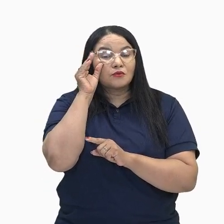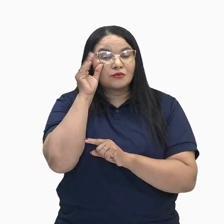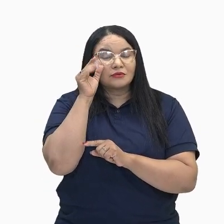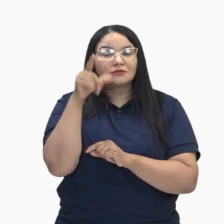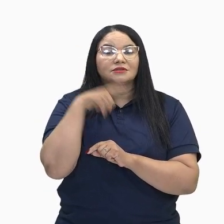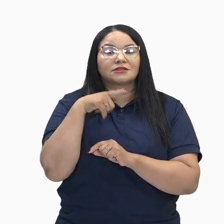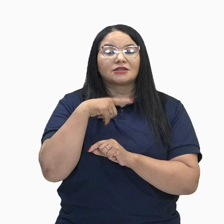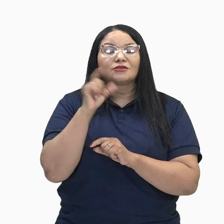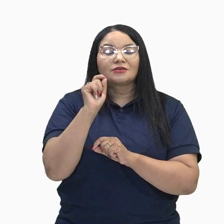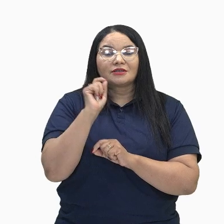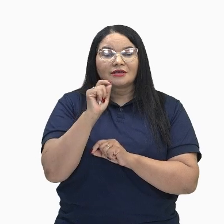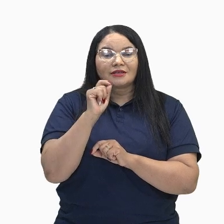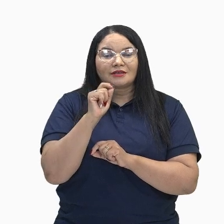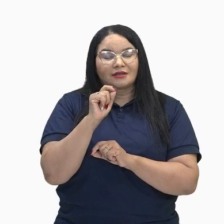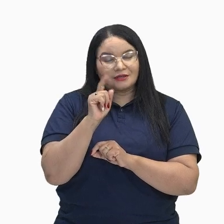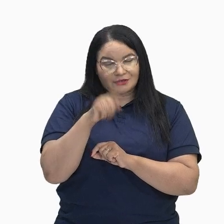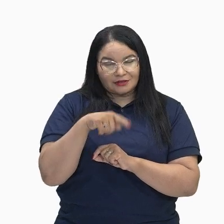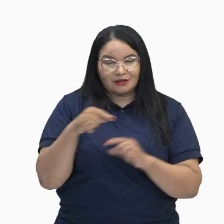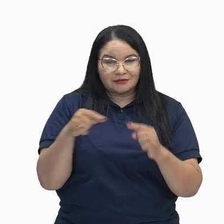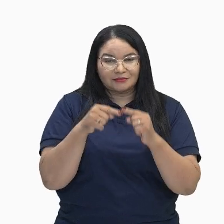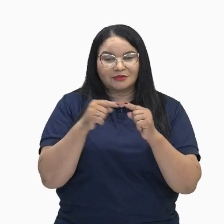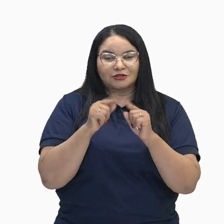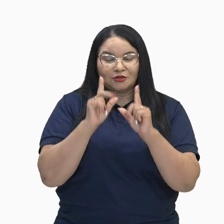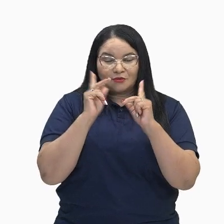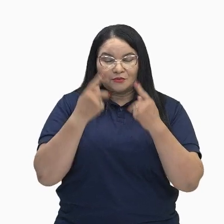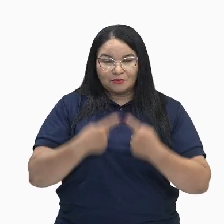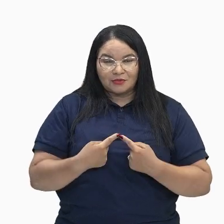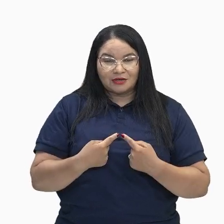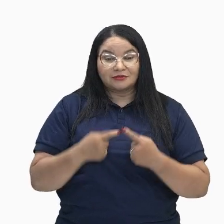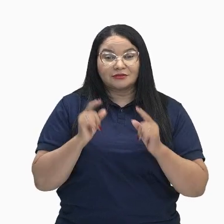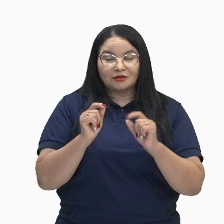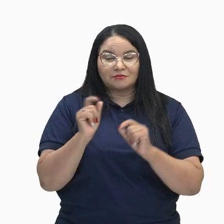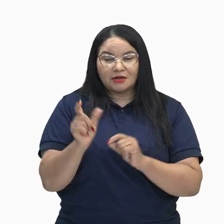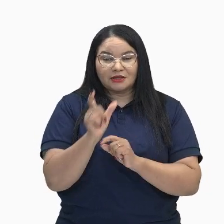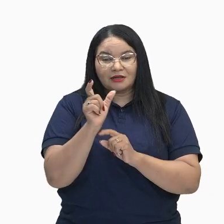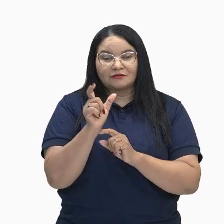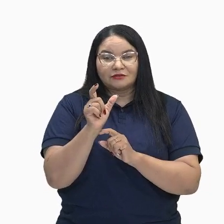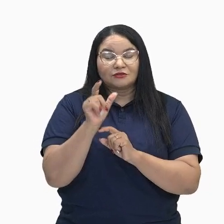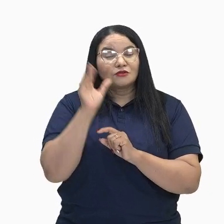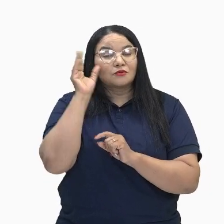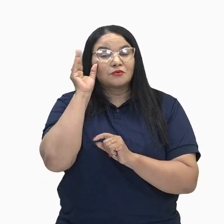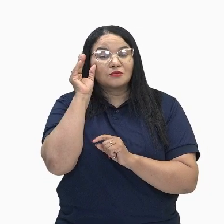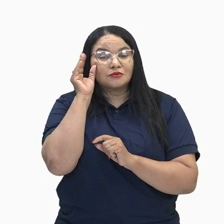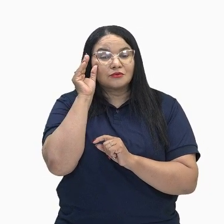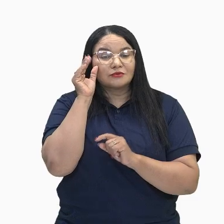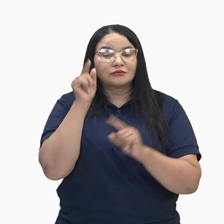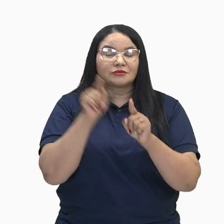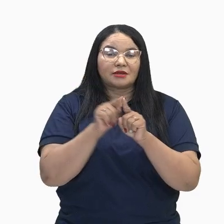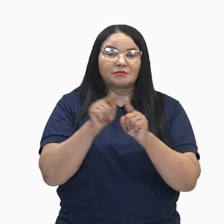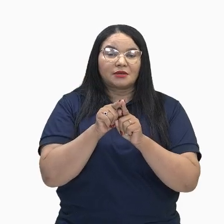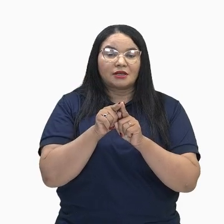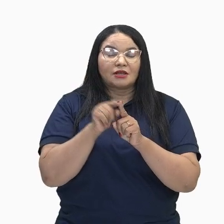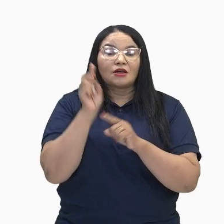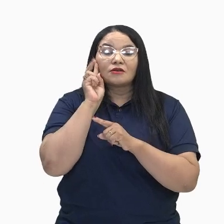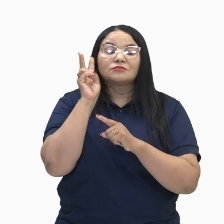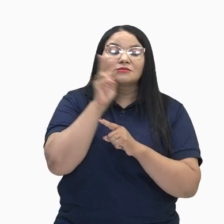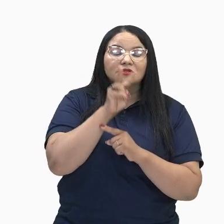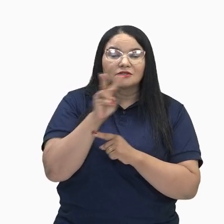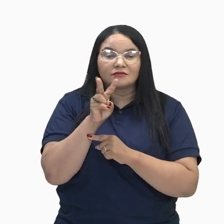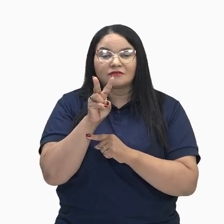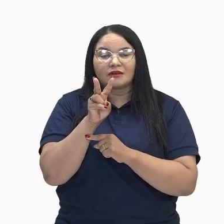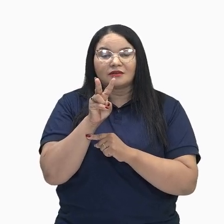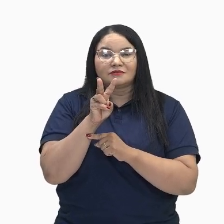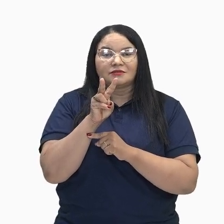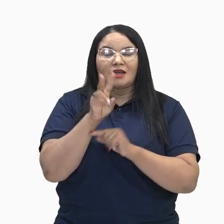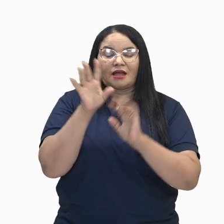essa atitude de ser curioso somos nós, seres humanos. Então, a palavra curioso e a palavra observava, né, personifica o